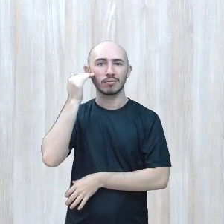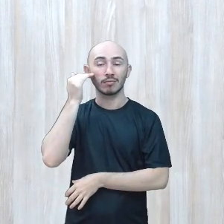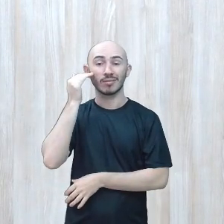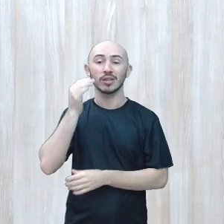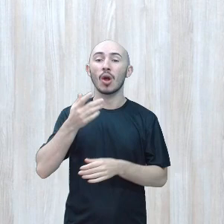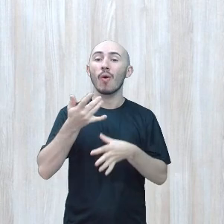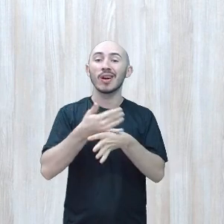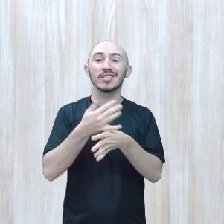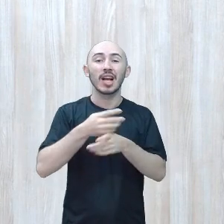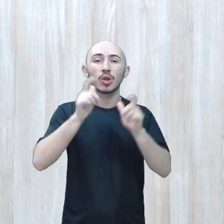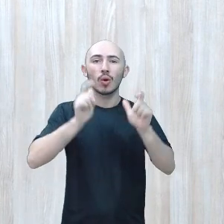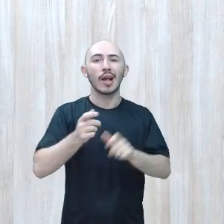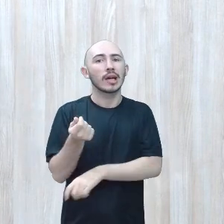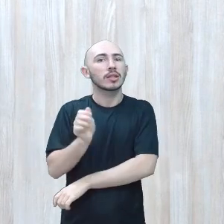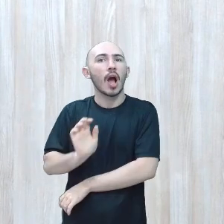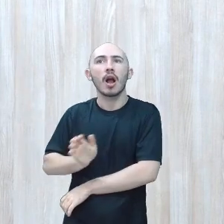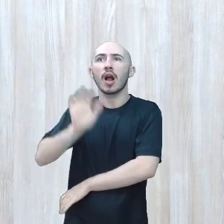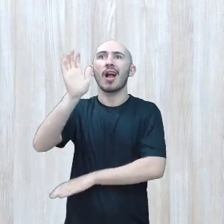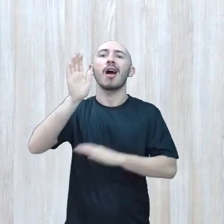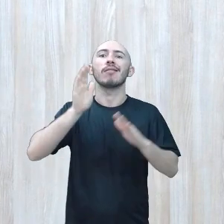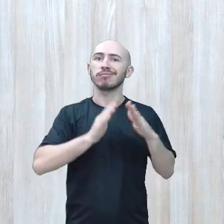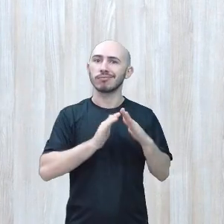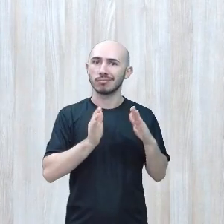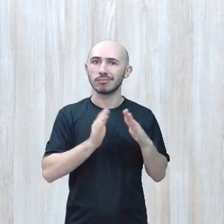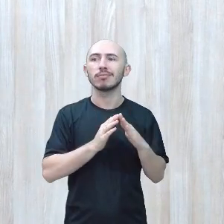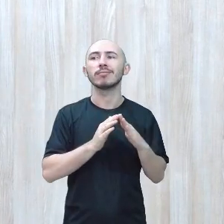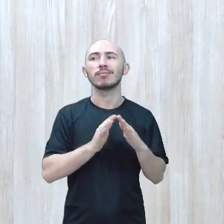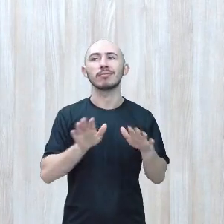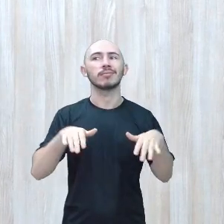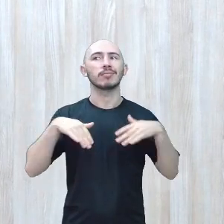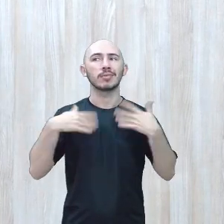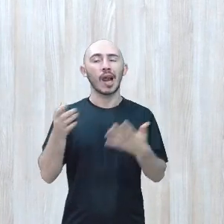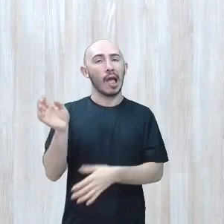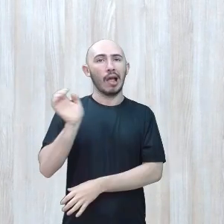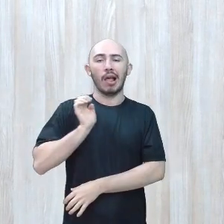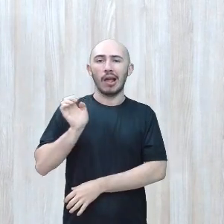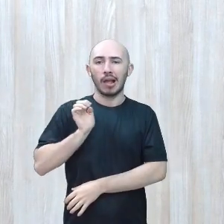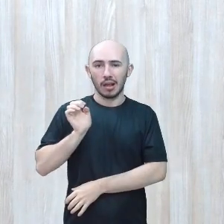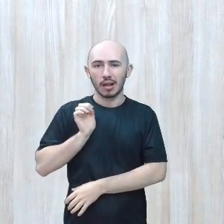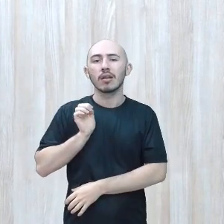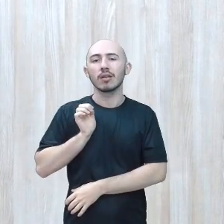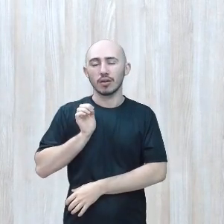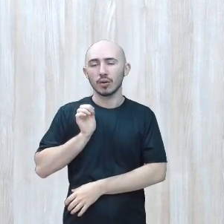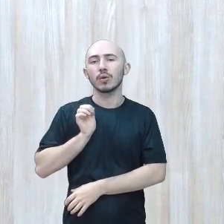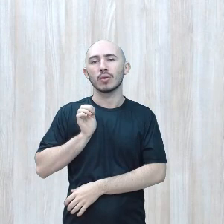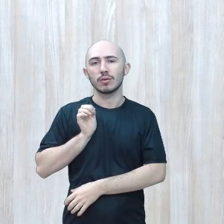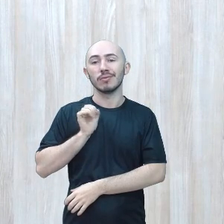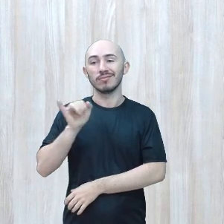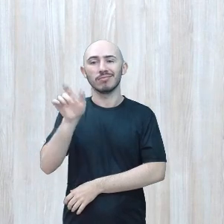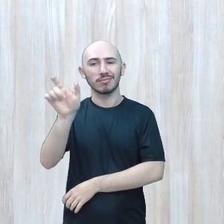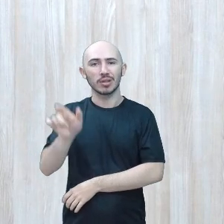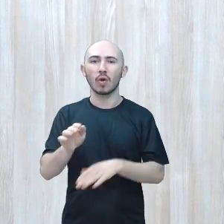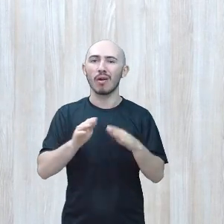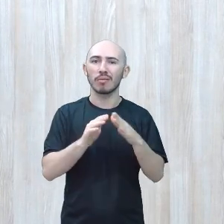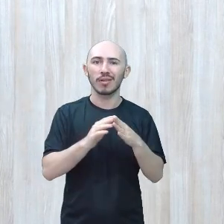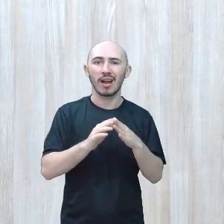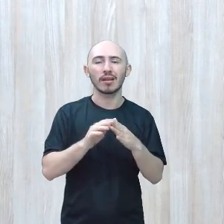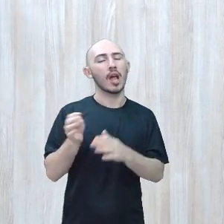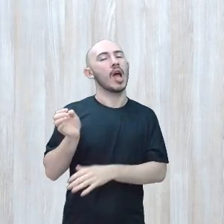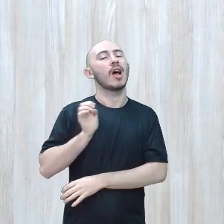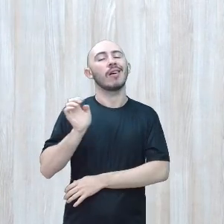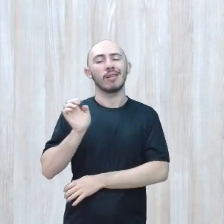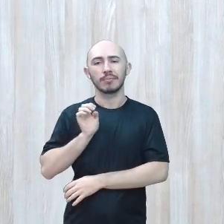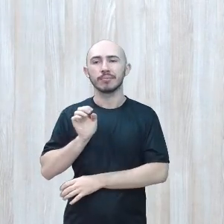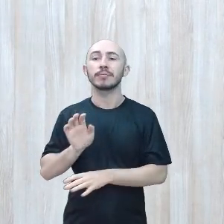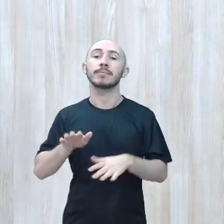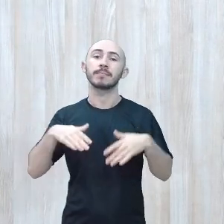para se morar. E aí, por ser uma cidade muito, muito rica, onde só quem tem muito dinheiro, as pessoas,